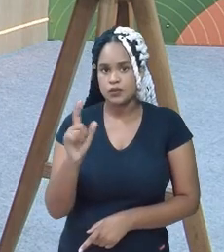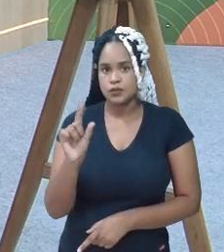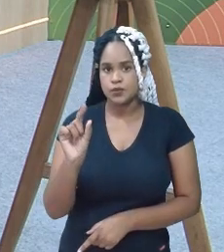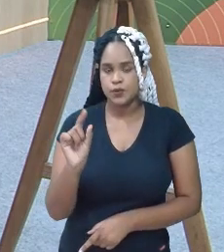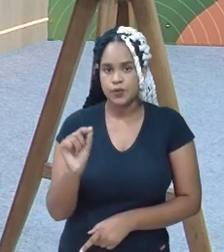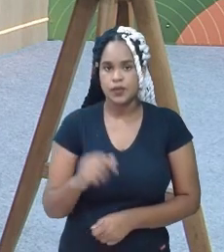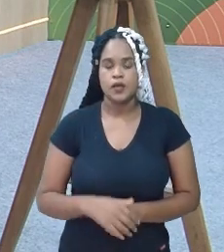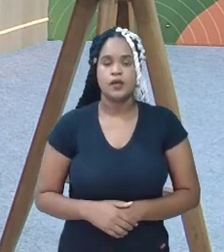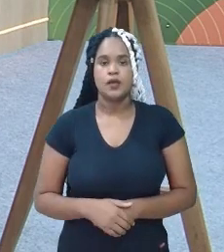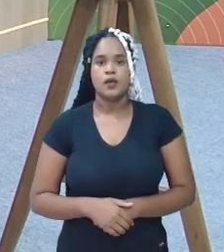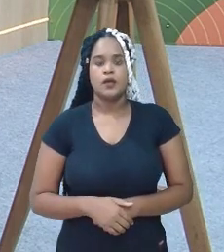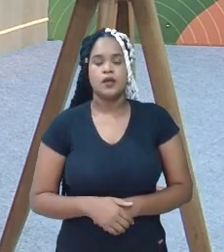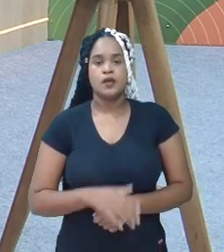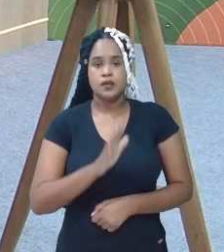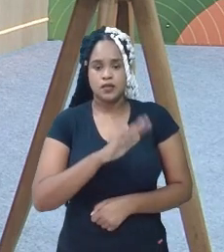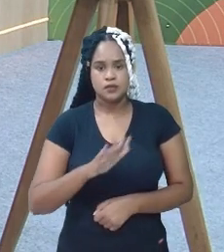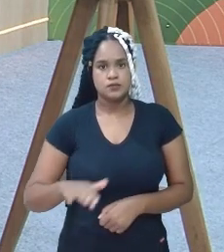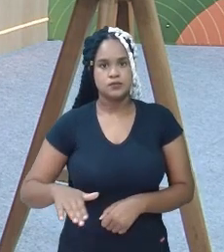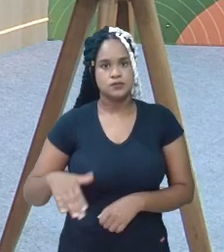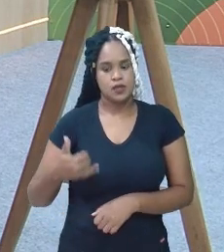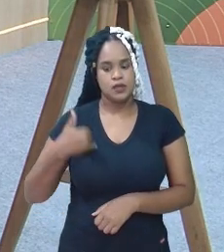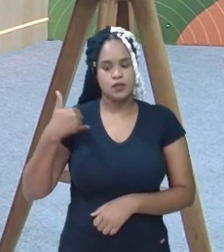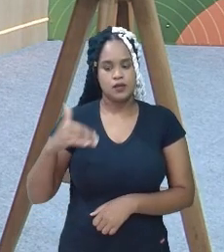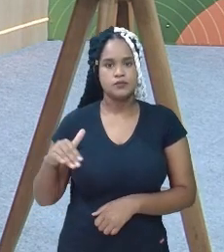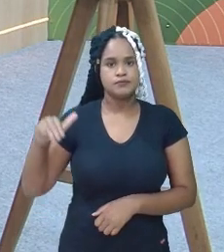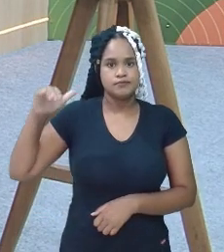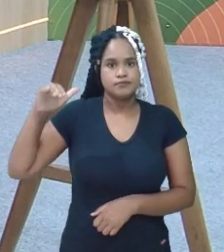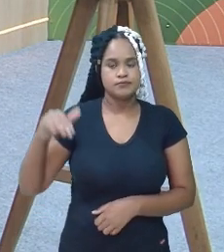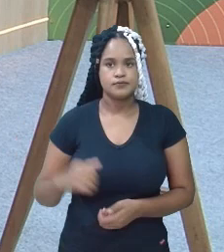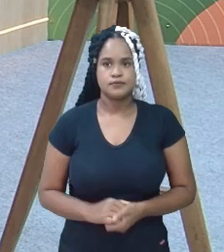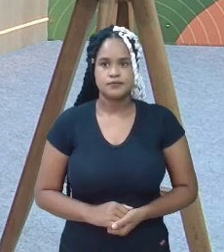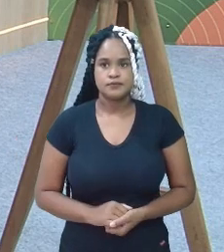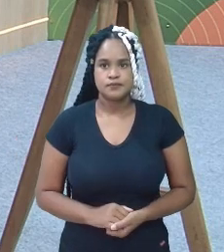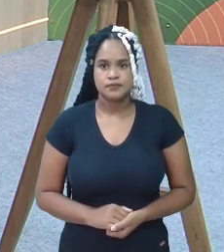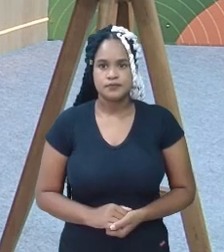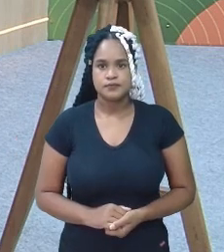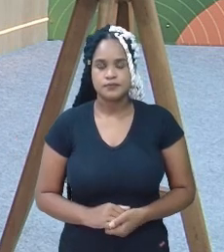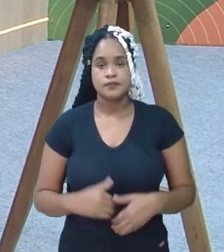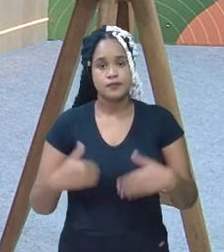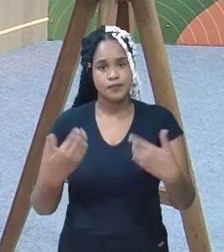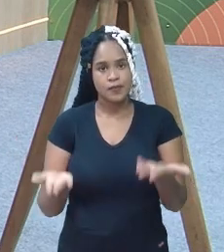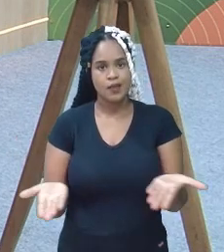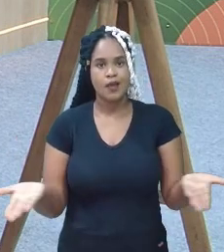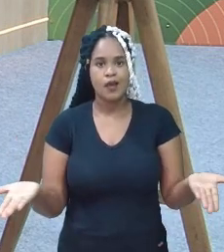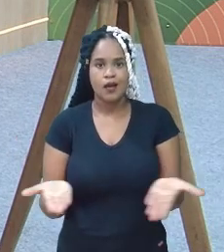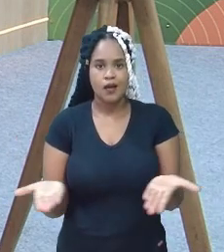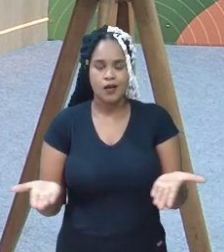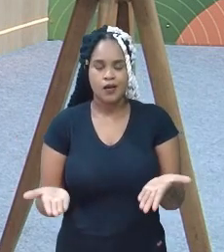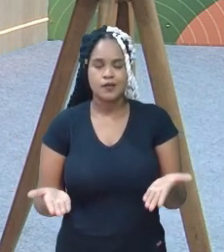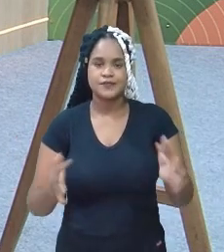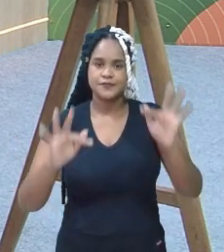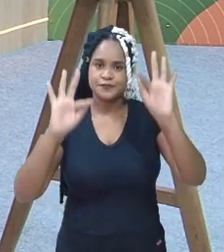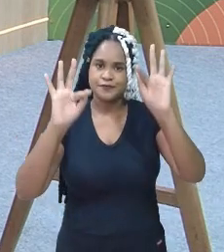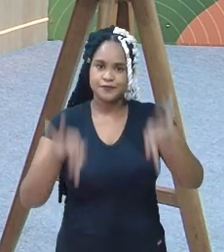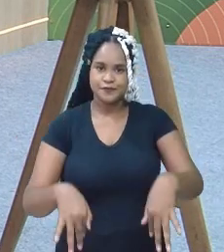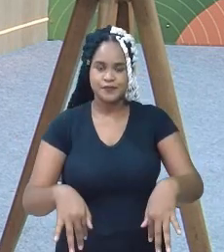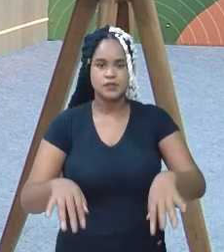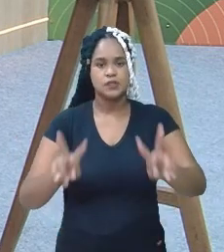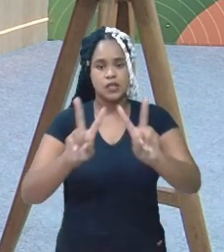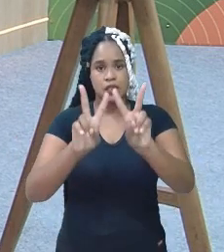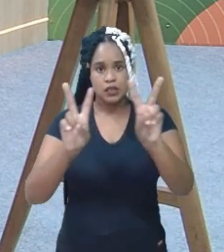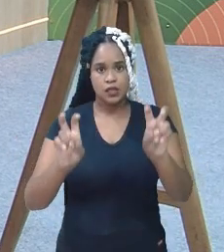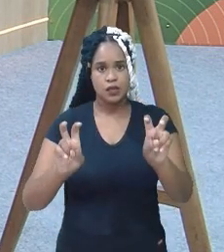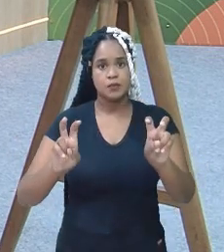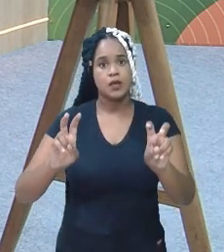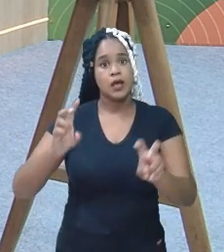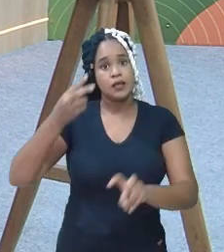crianças maiores, não é? Bom, a gente vai chegando ao fim da nossa temática, nesses 3